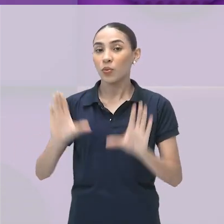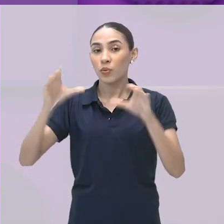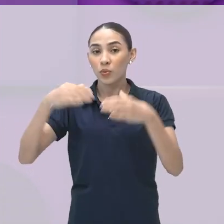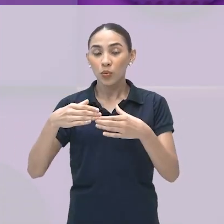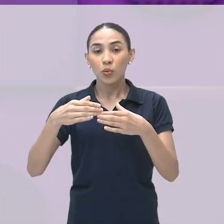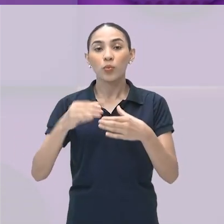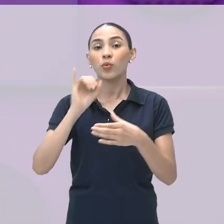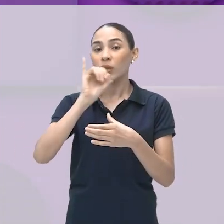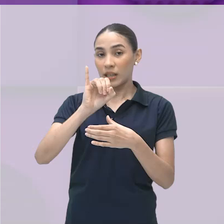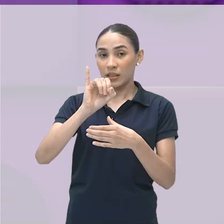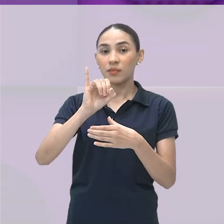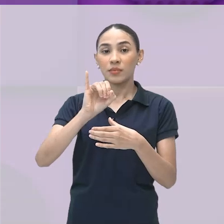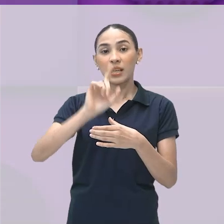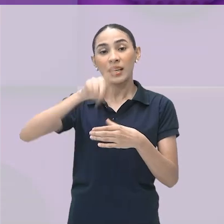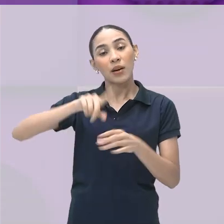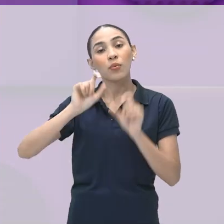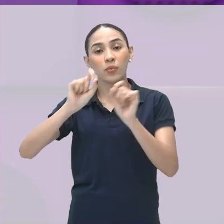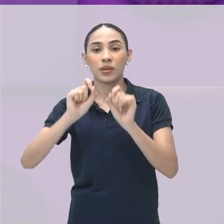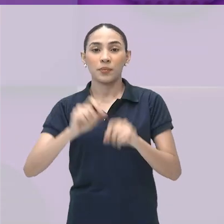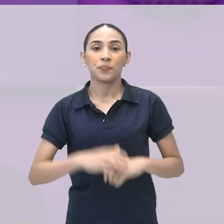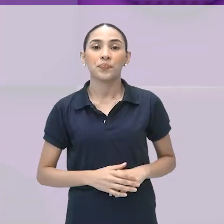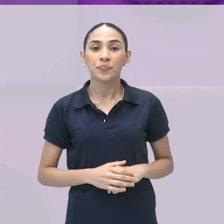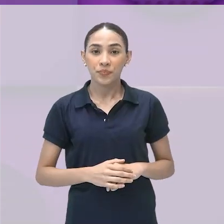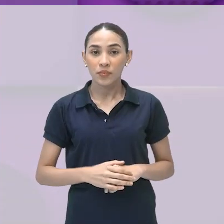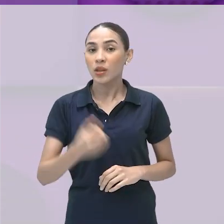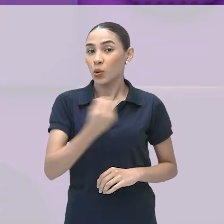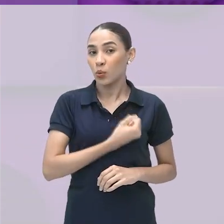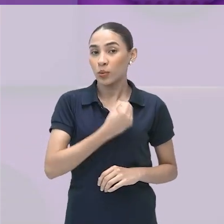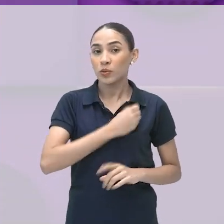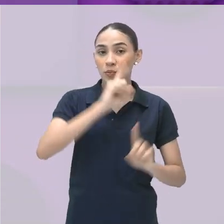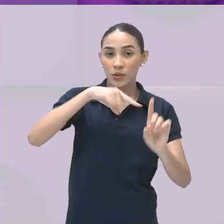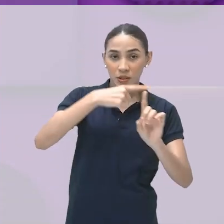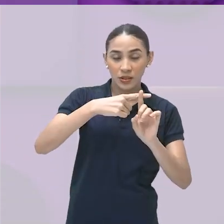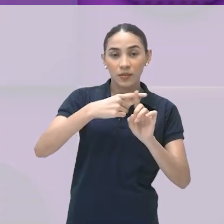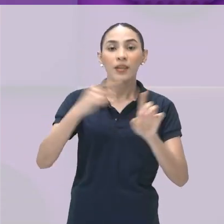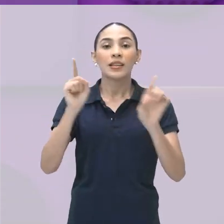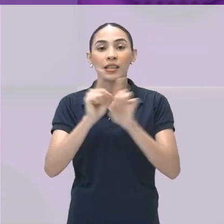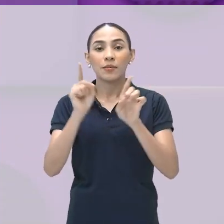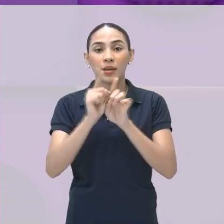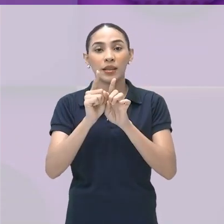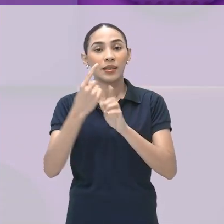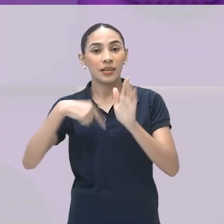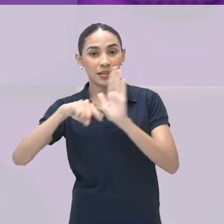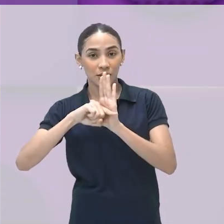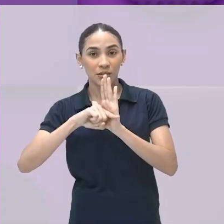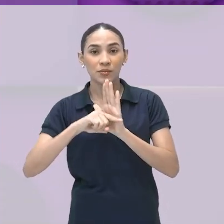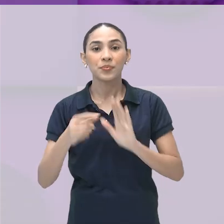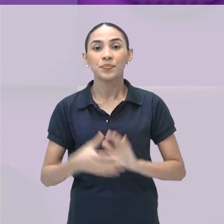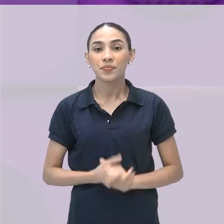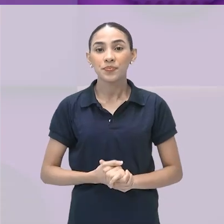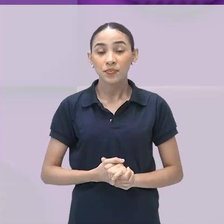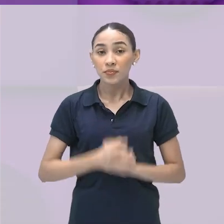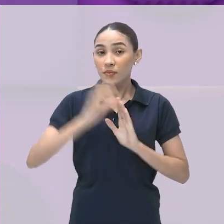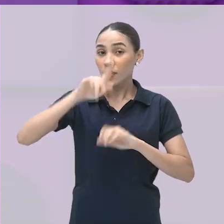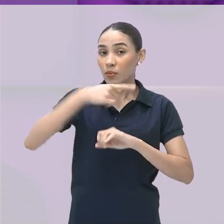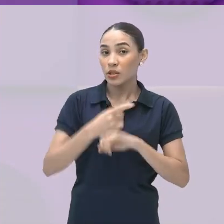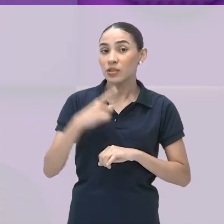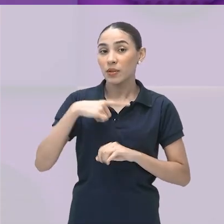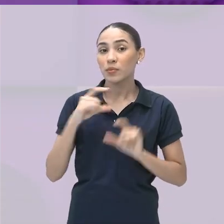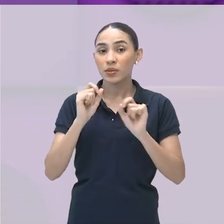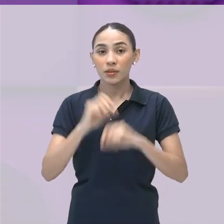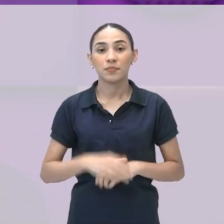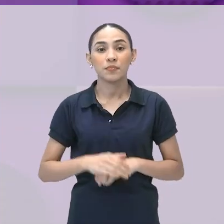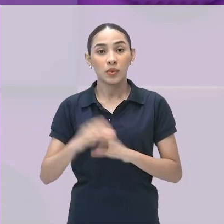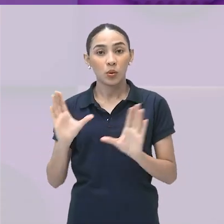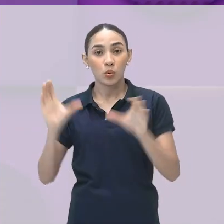números inteiros, que são formados por números positivos e números negativos. Depois, nós tivemos